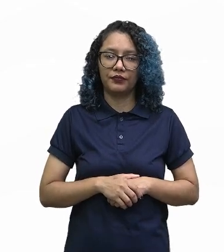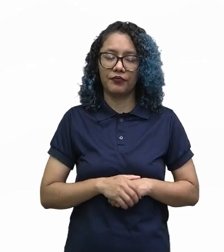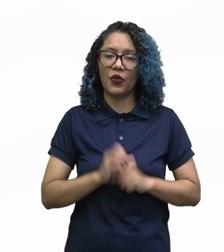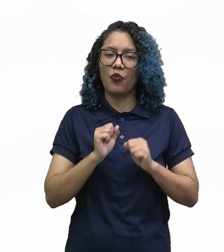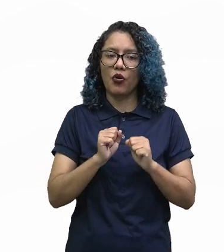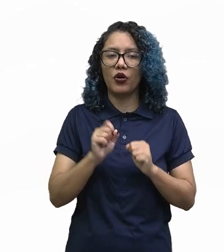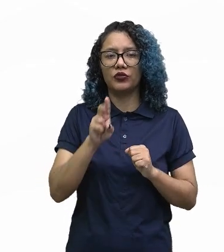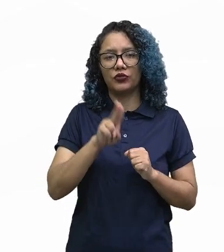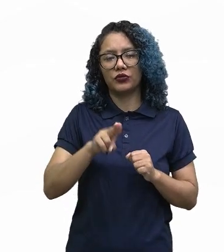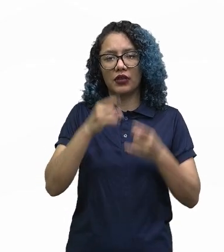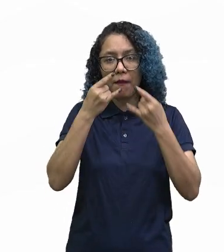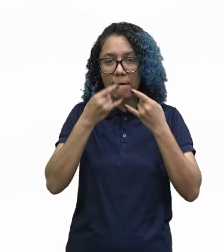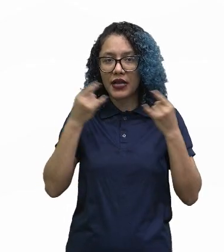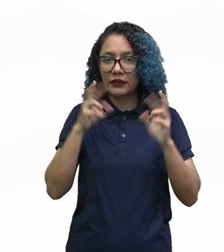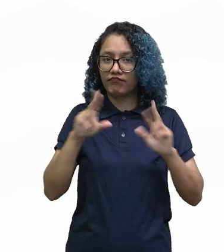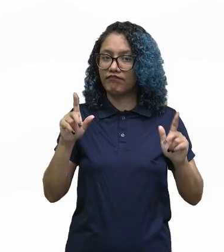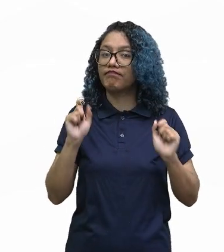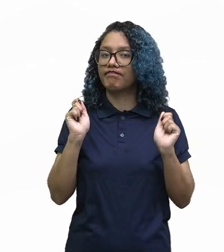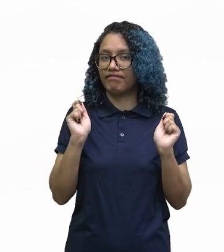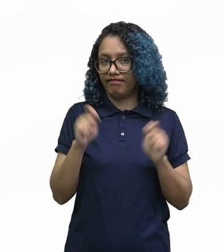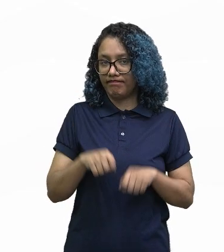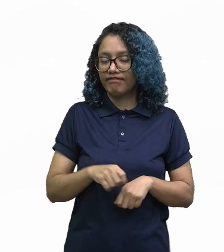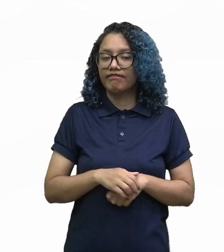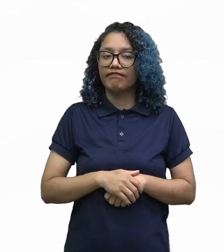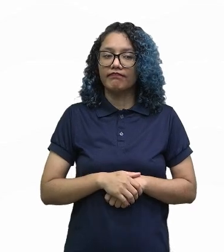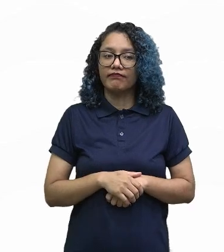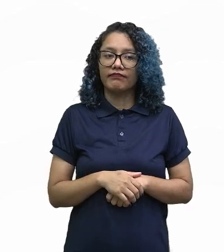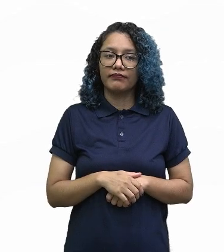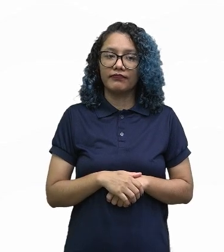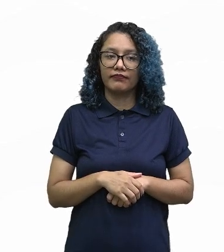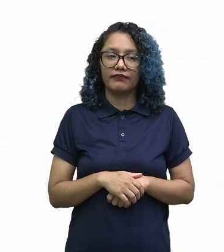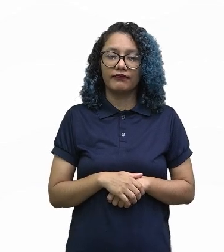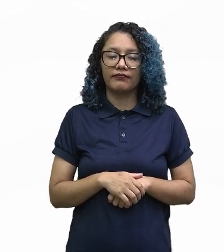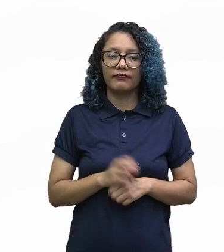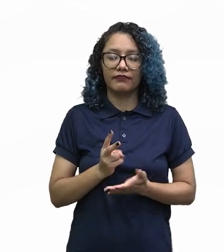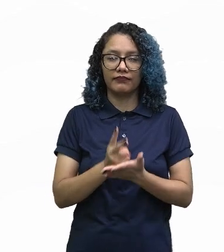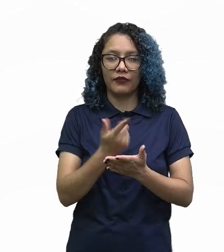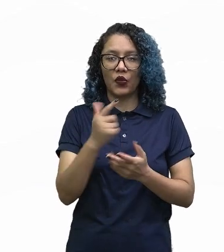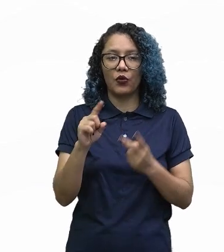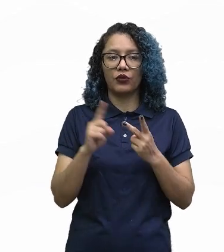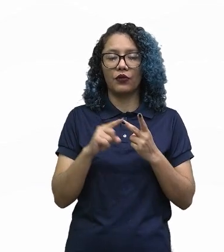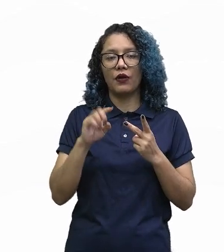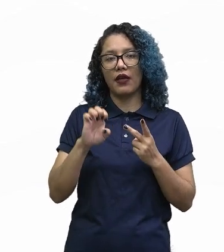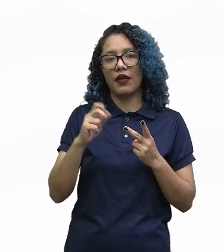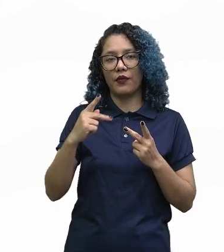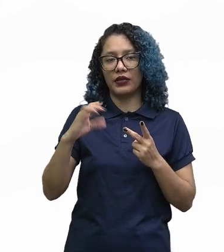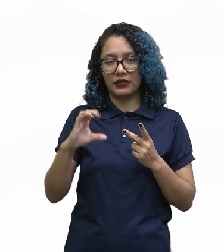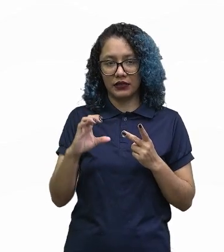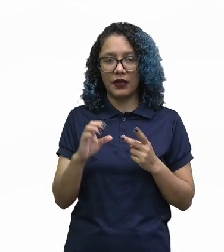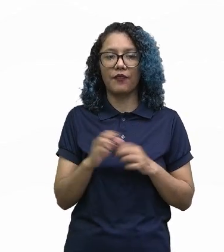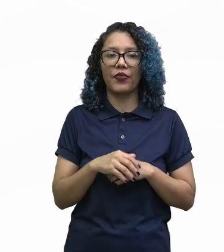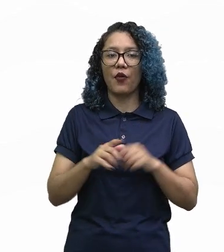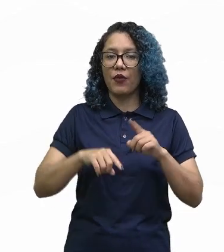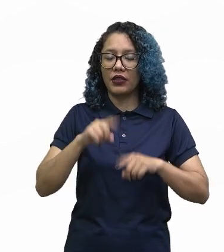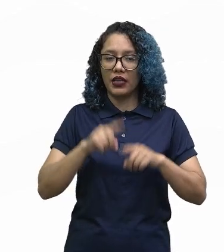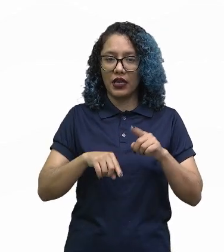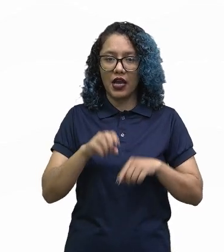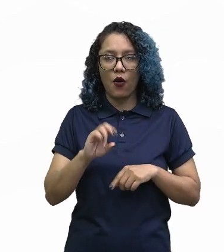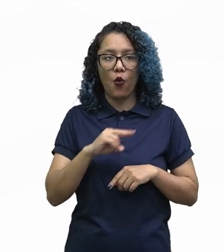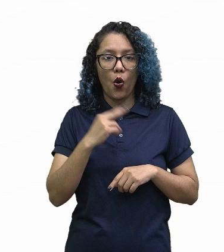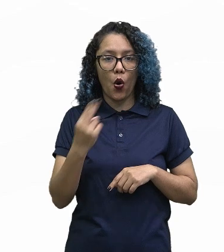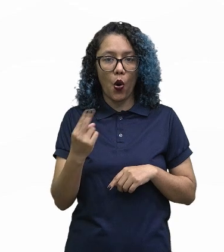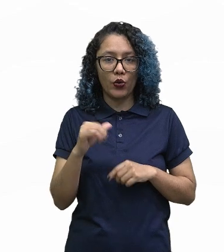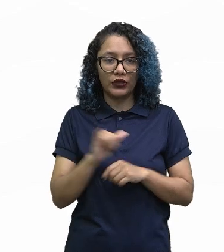pode usar uma máscara diferente, tá? Continuando, nós temos aí o EPC, que é o equipamento ou